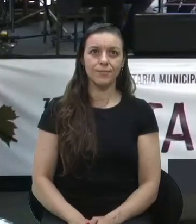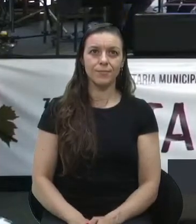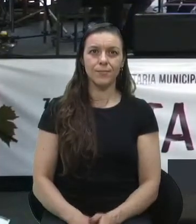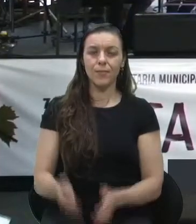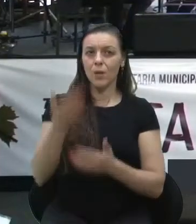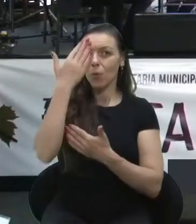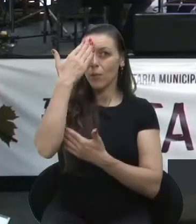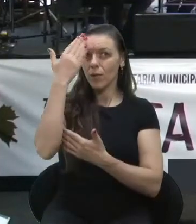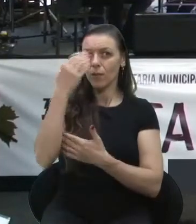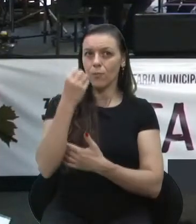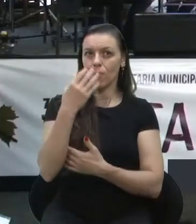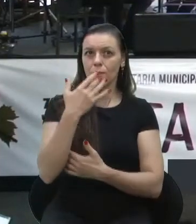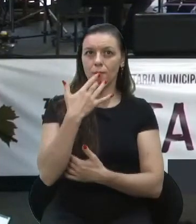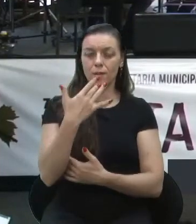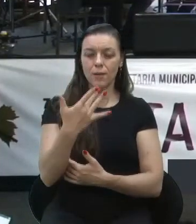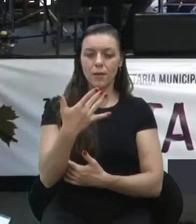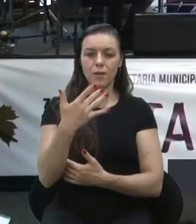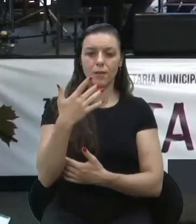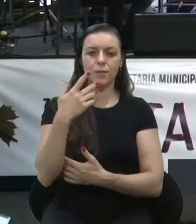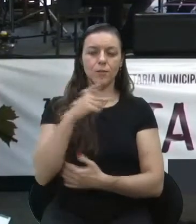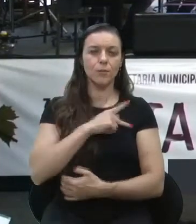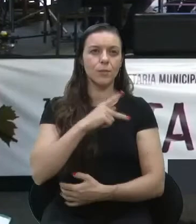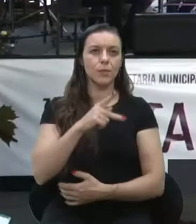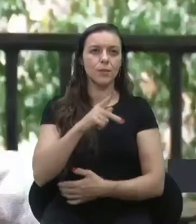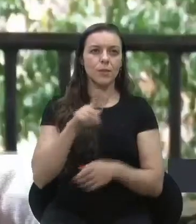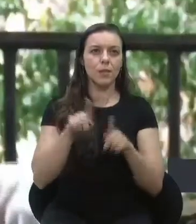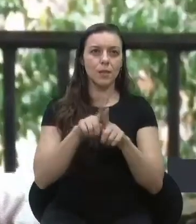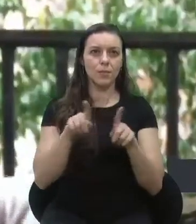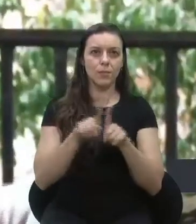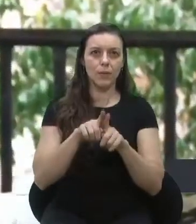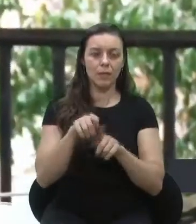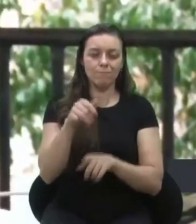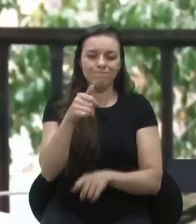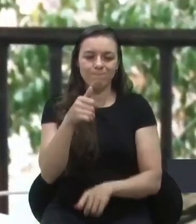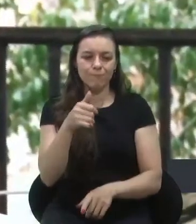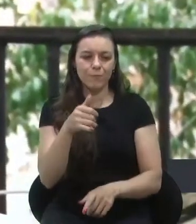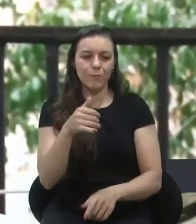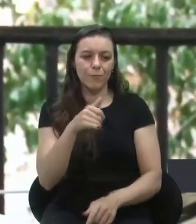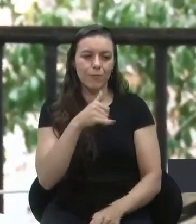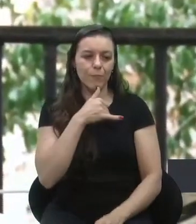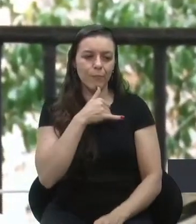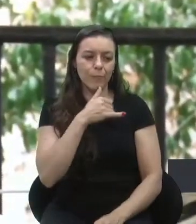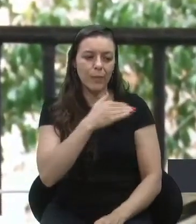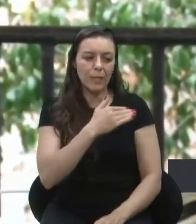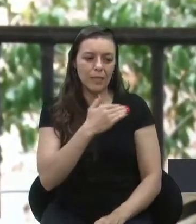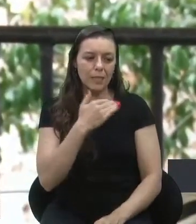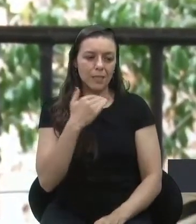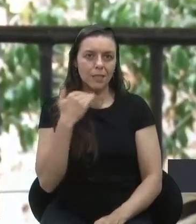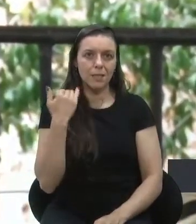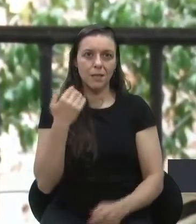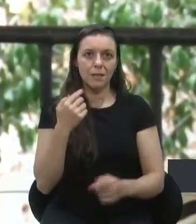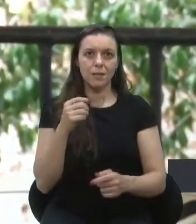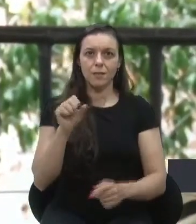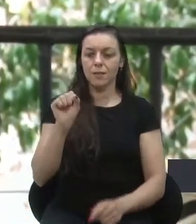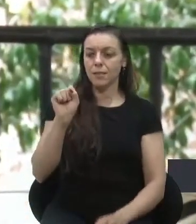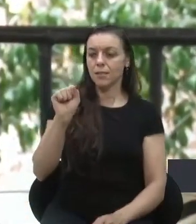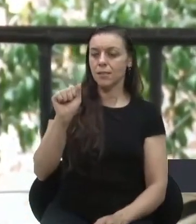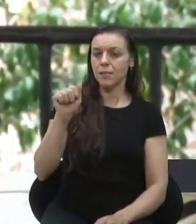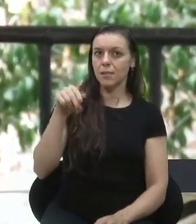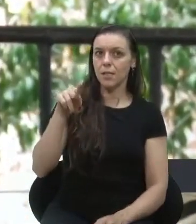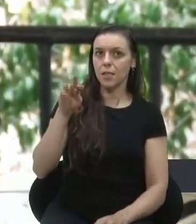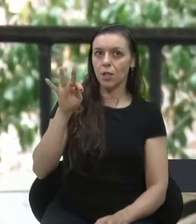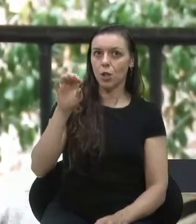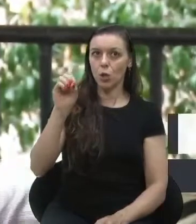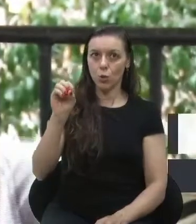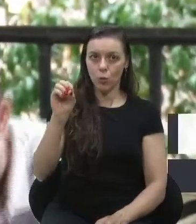Obrigado. Boa tarde, senhora presidente. Gostaria de fazer aqui um voto de pesar ao senhor Santo De Biase, de 93